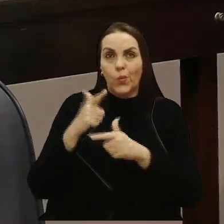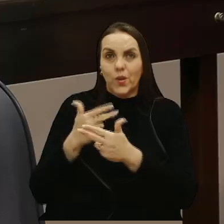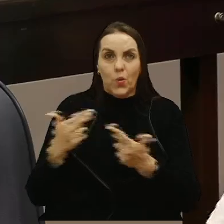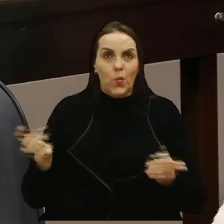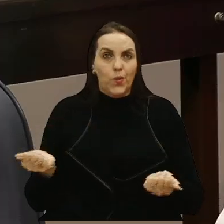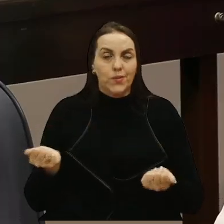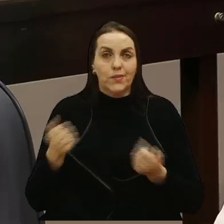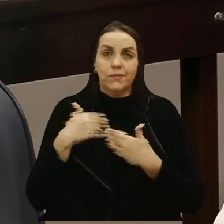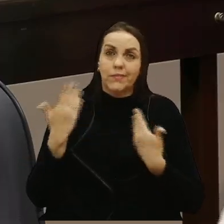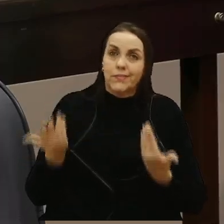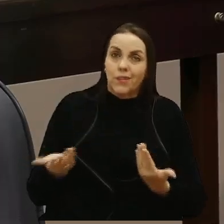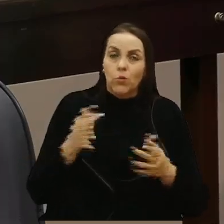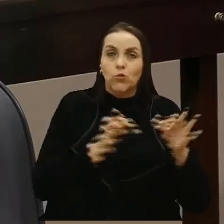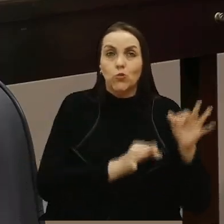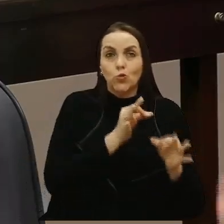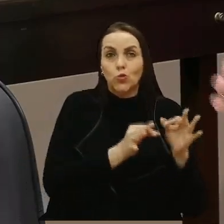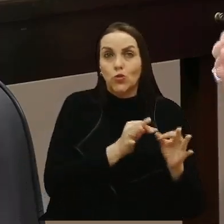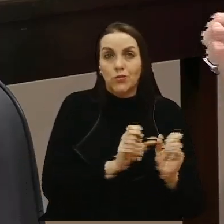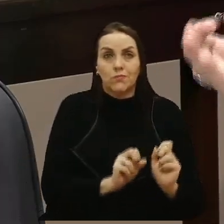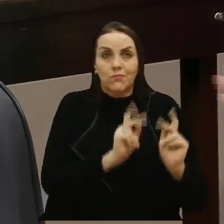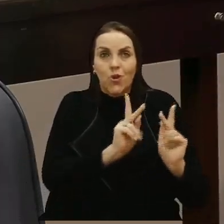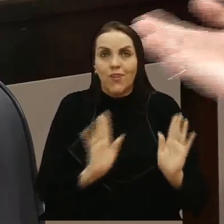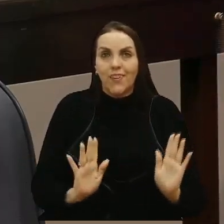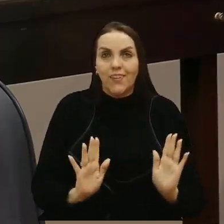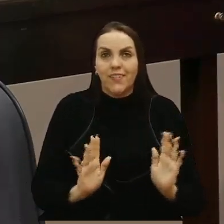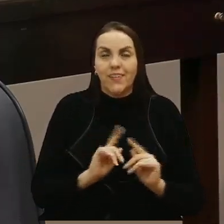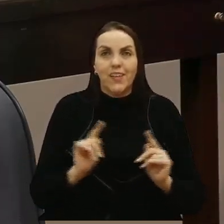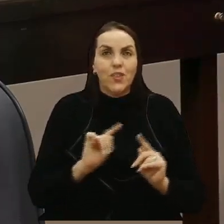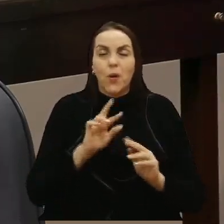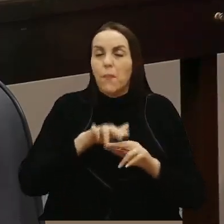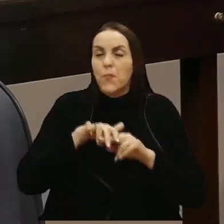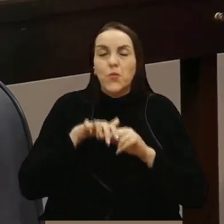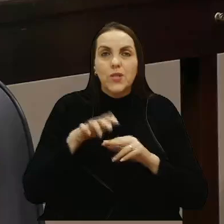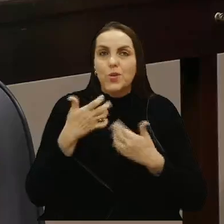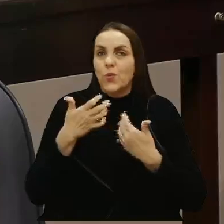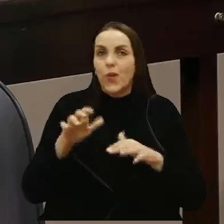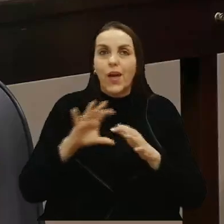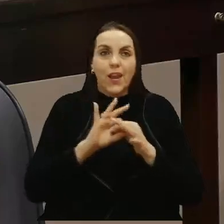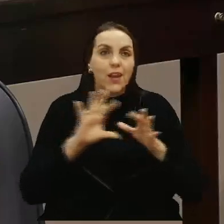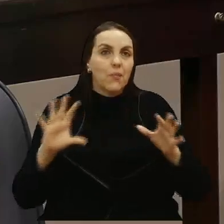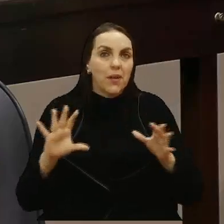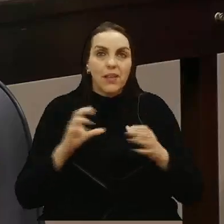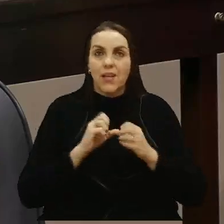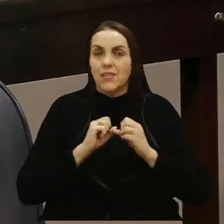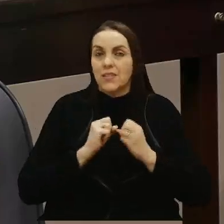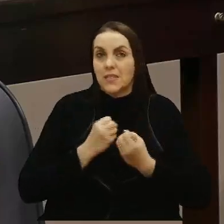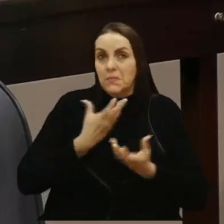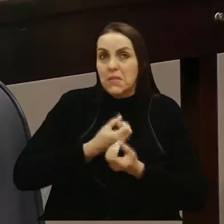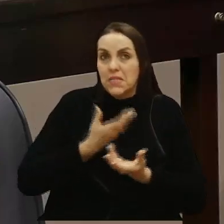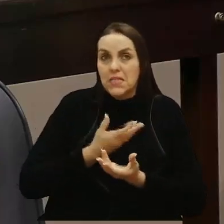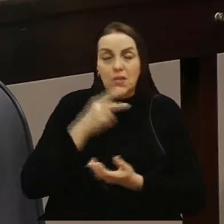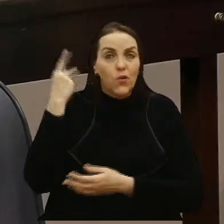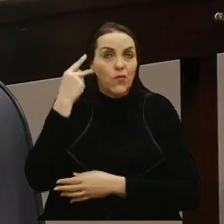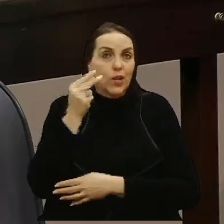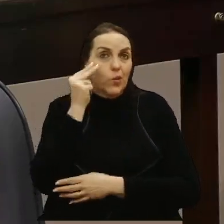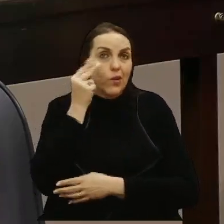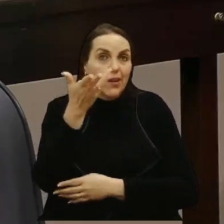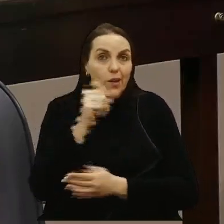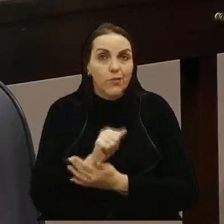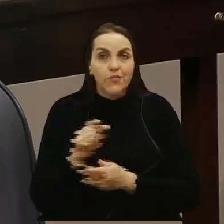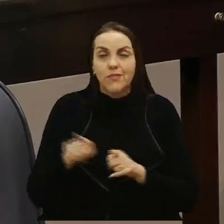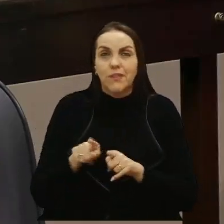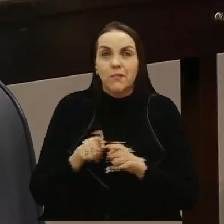gente leva para o judiciário, beleza. Não é por isso que eu não vou querer a liberdade de expressão, vereador Cláudio, não é por isso que eu vou